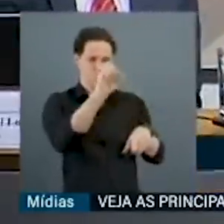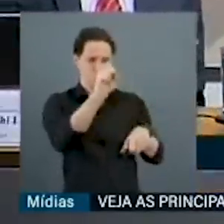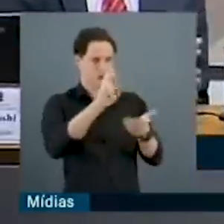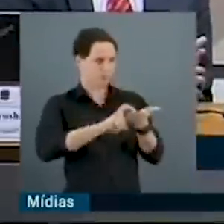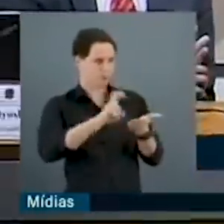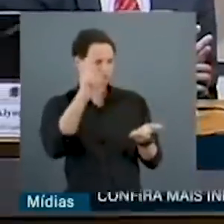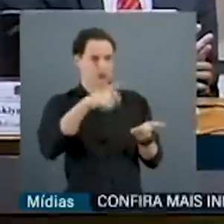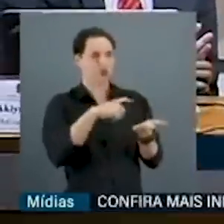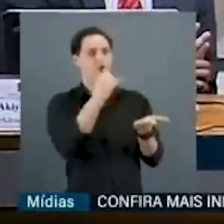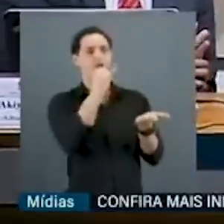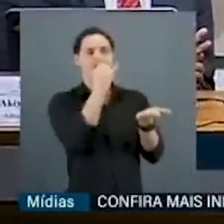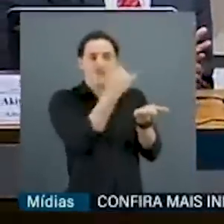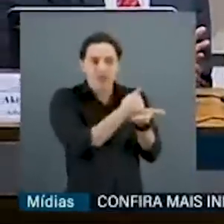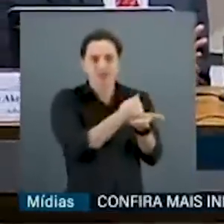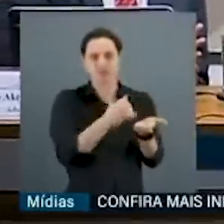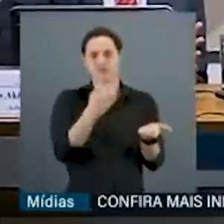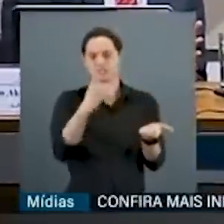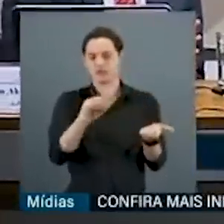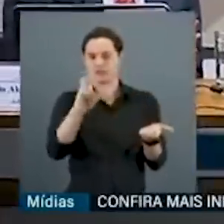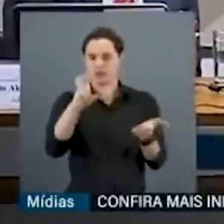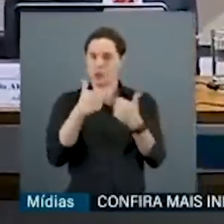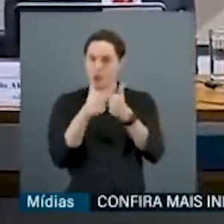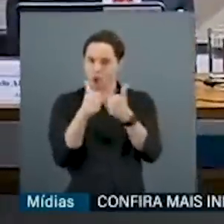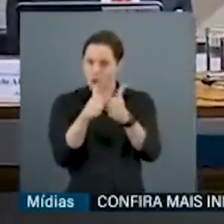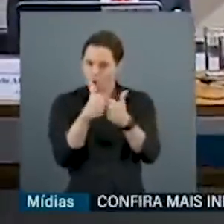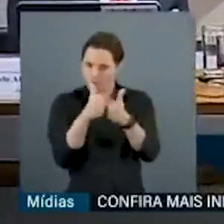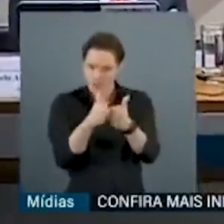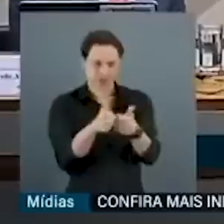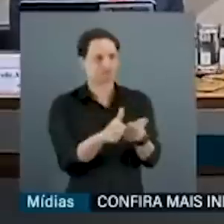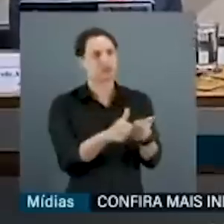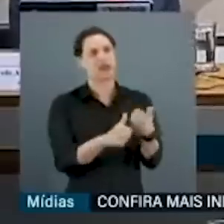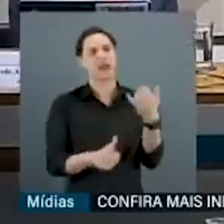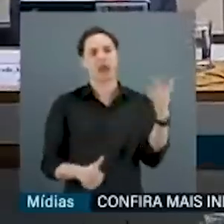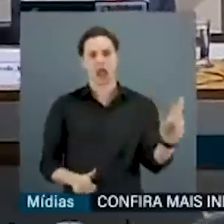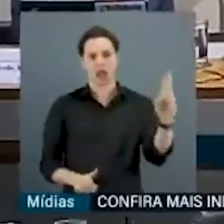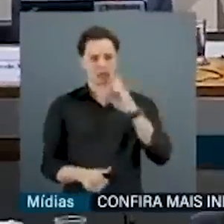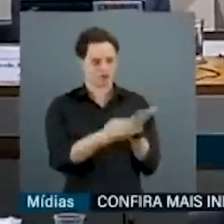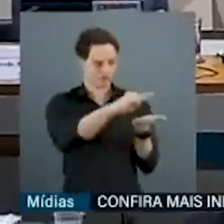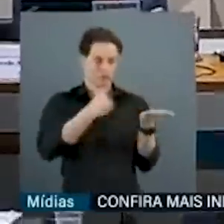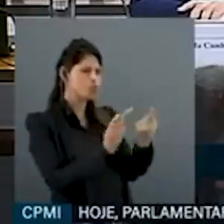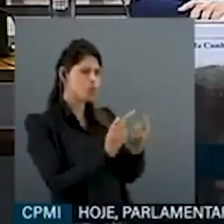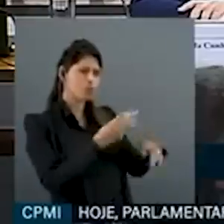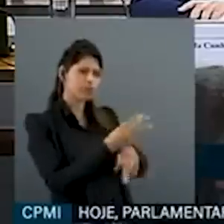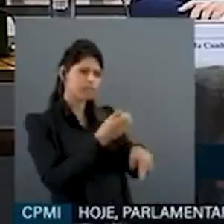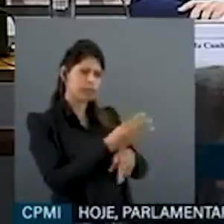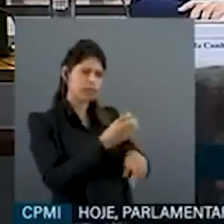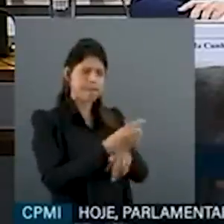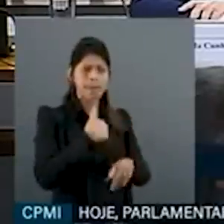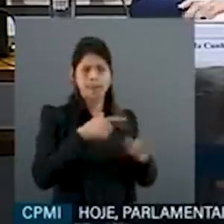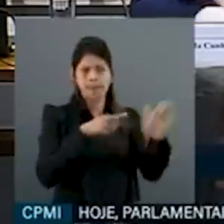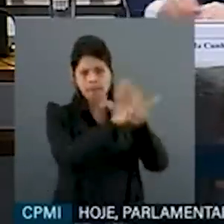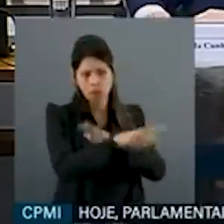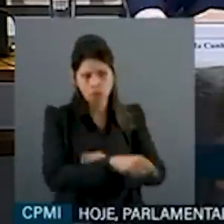sinalizo os 105 ônibus e ele me responde dizendo: acho que vamos ter problemas. O senhor